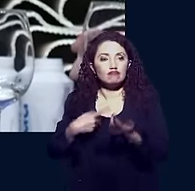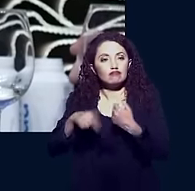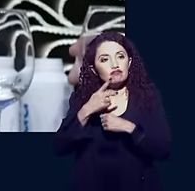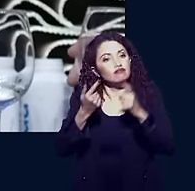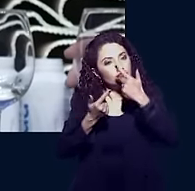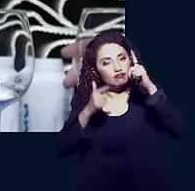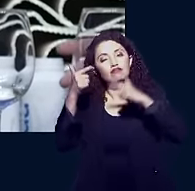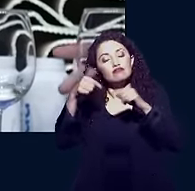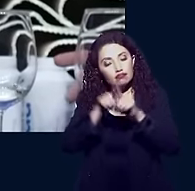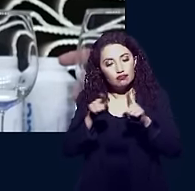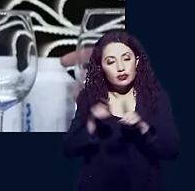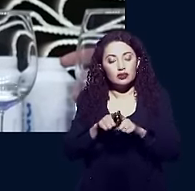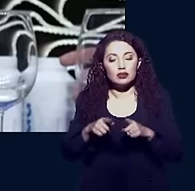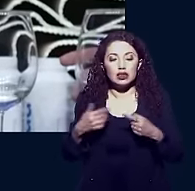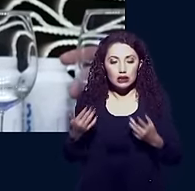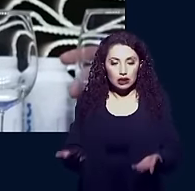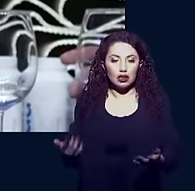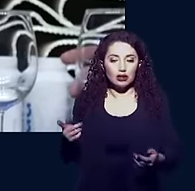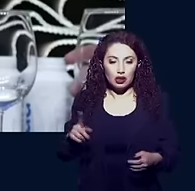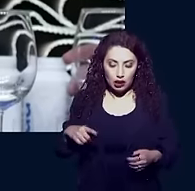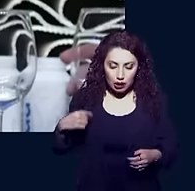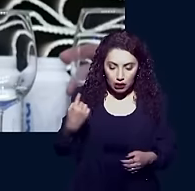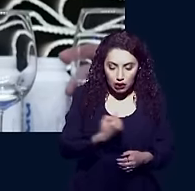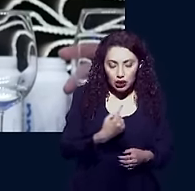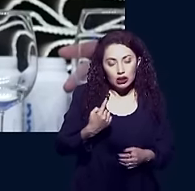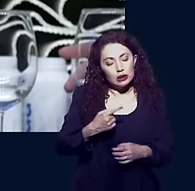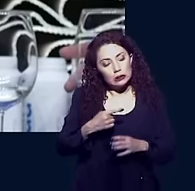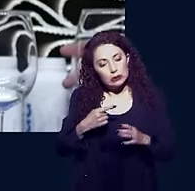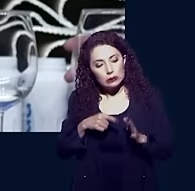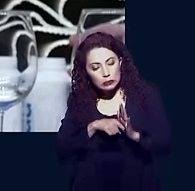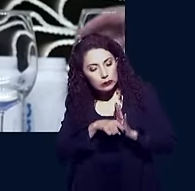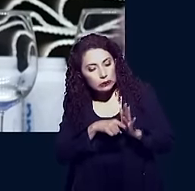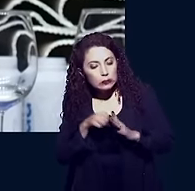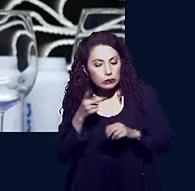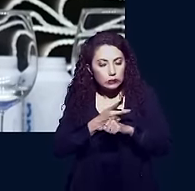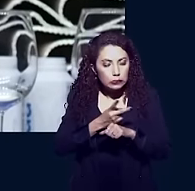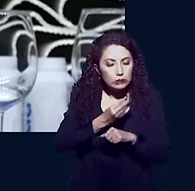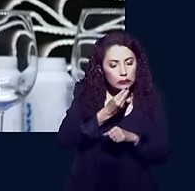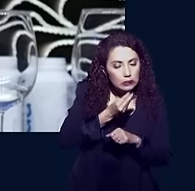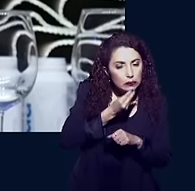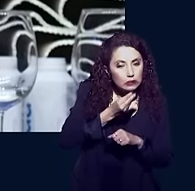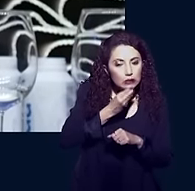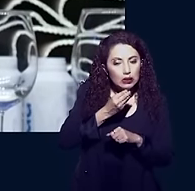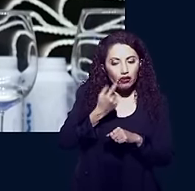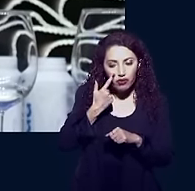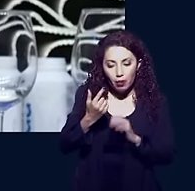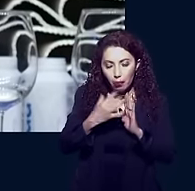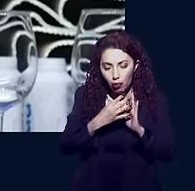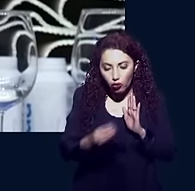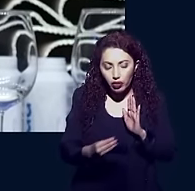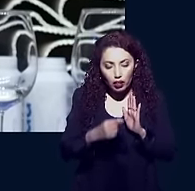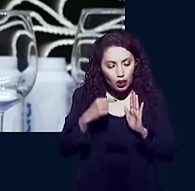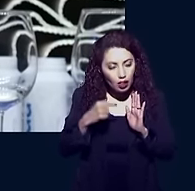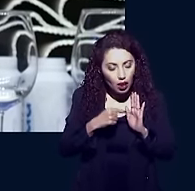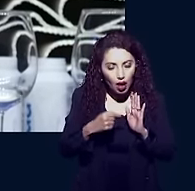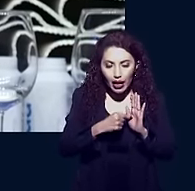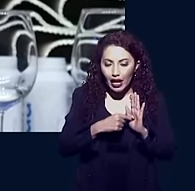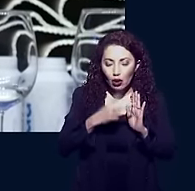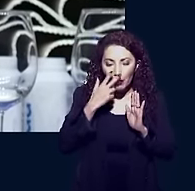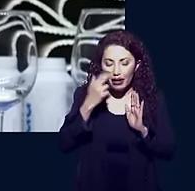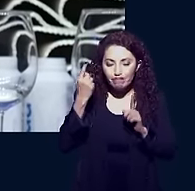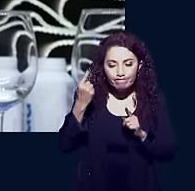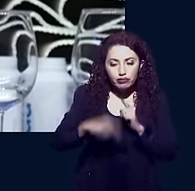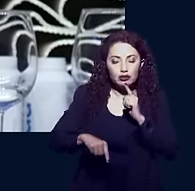nosso projeção e nosso exercício de buscar oportunidades que é os modelos econométricos que a gente tá utilizando não estão